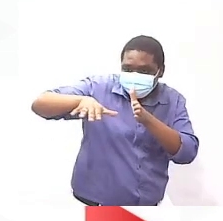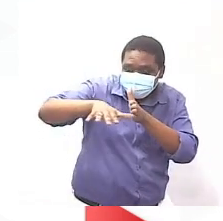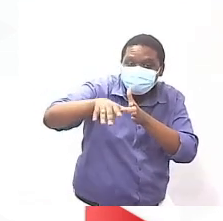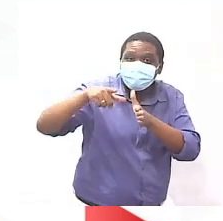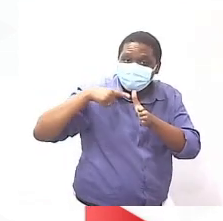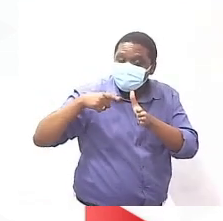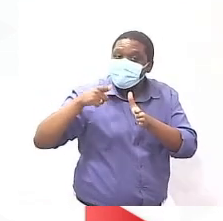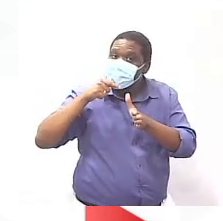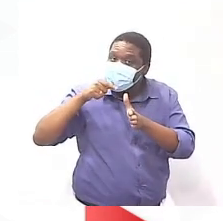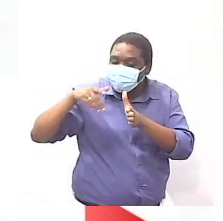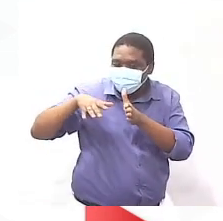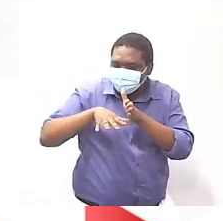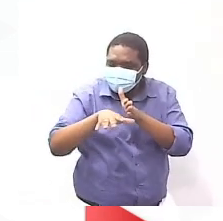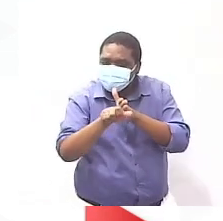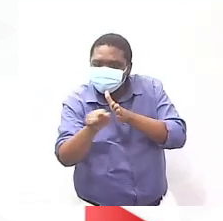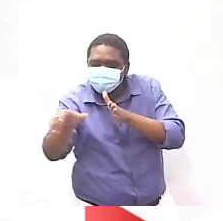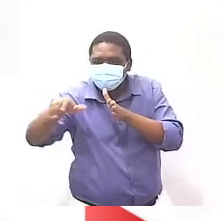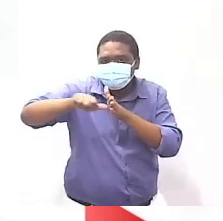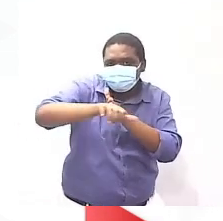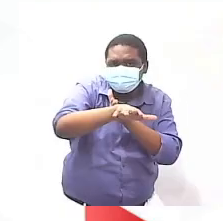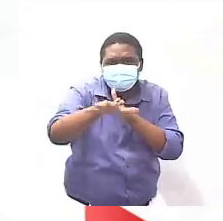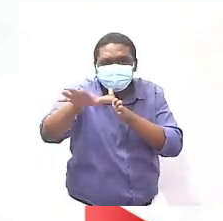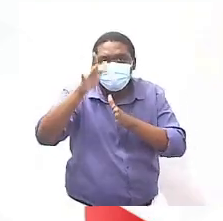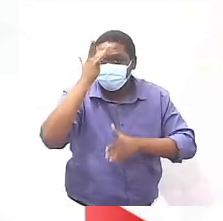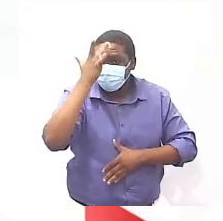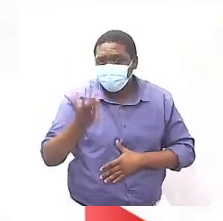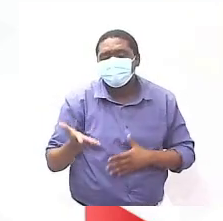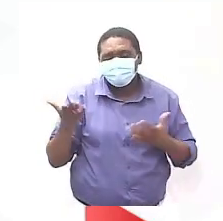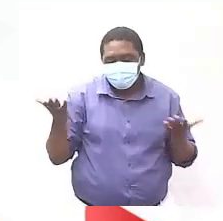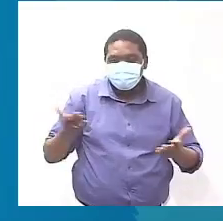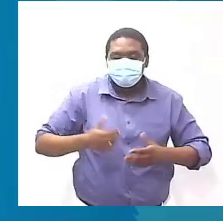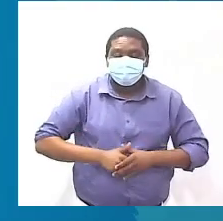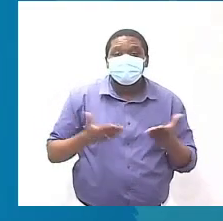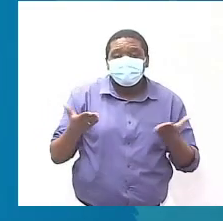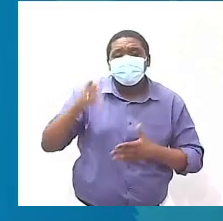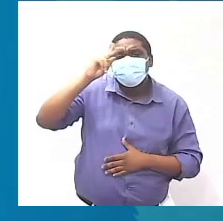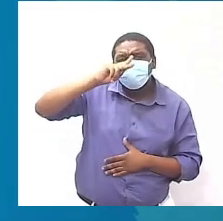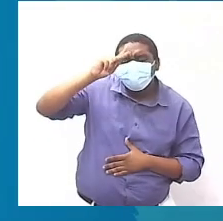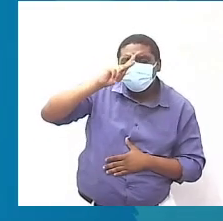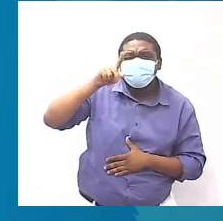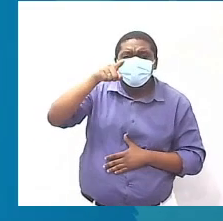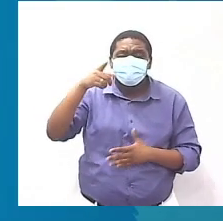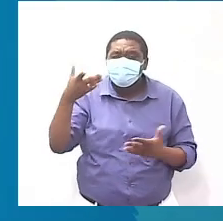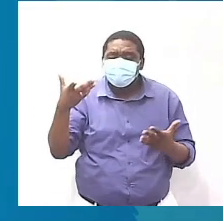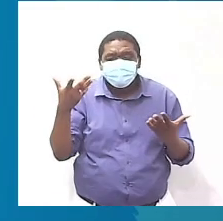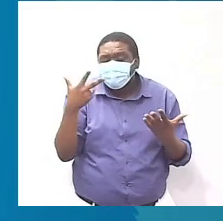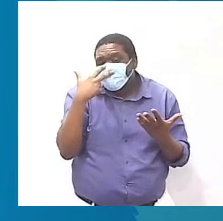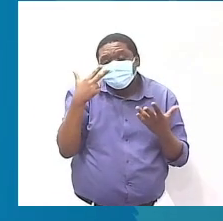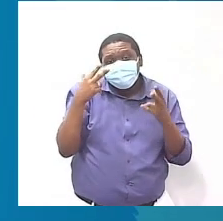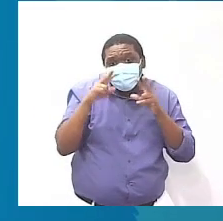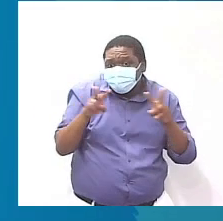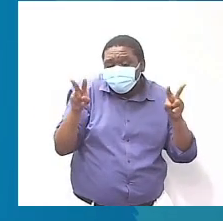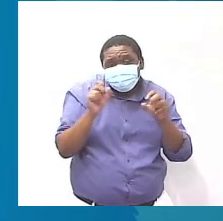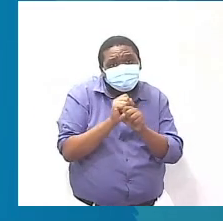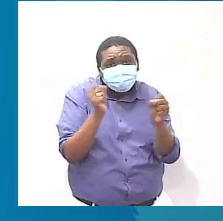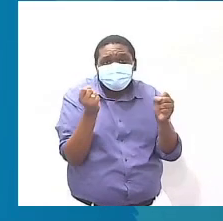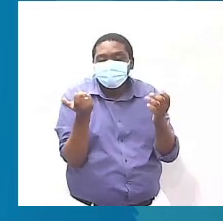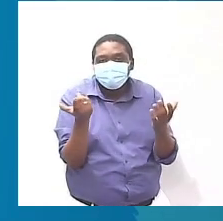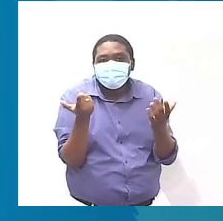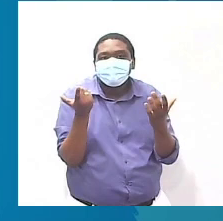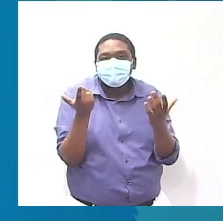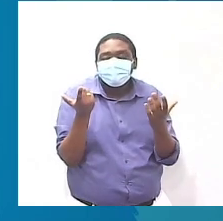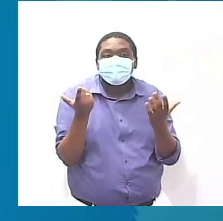o transporte da água de uma forma muito fácil. Lembra, hoje você não consegue visualizar isso, sabe por quê? Obrigadão aí